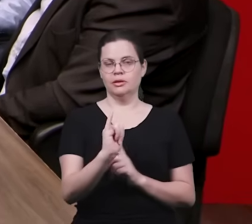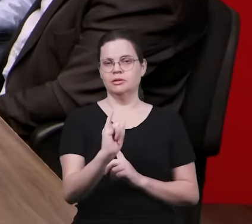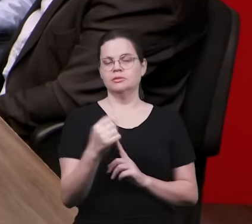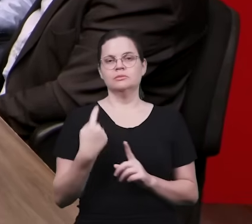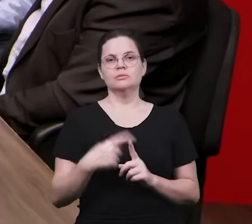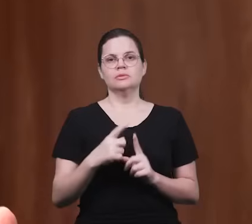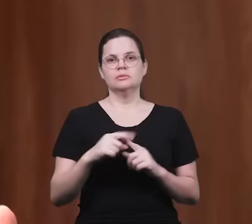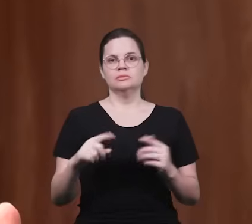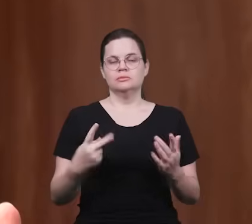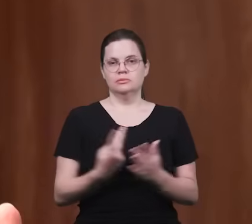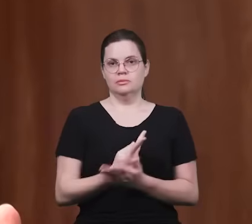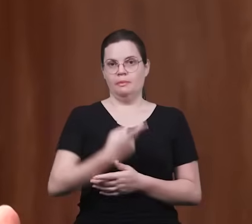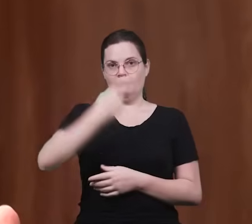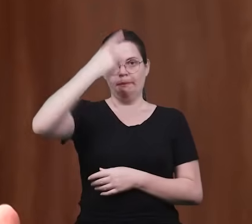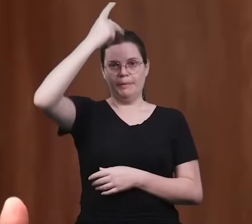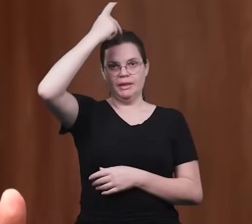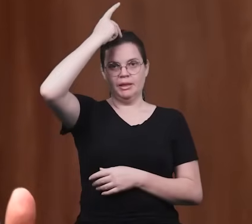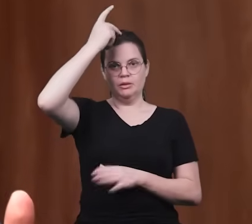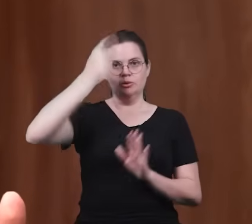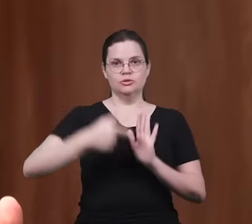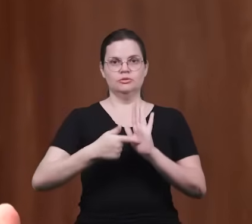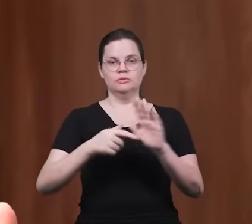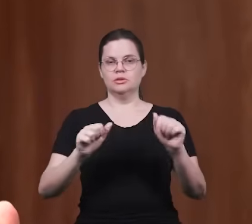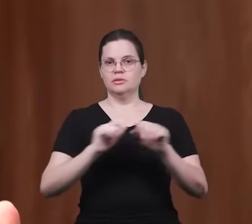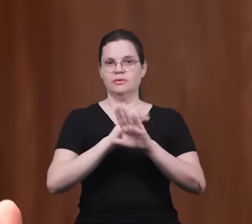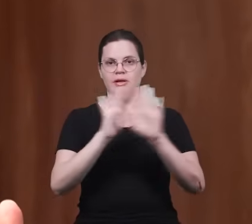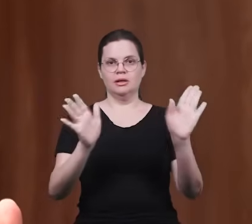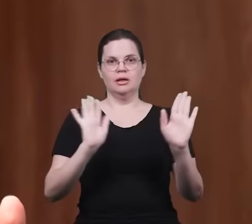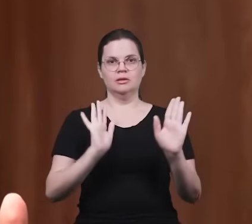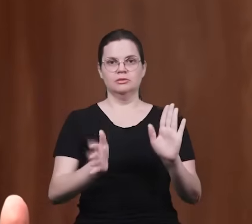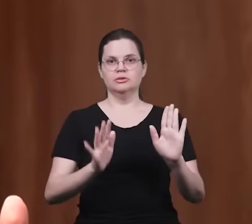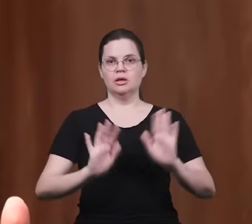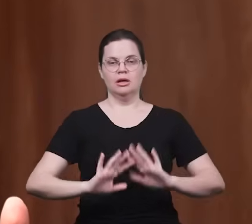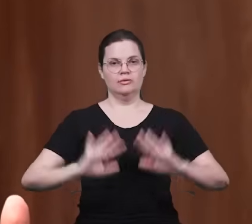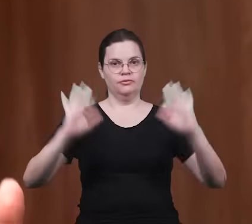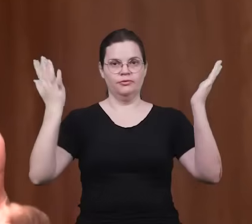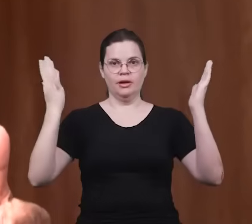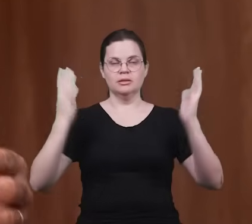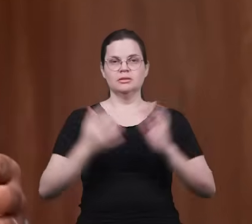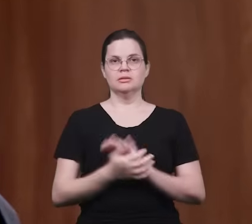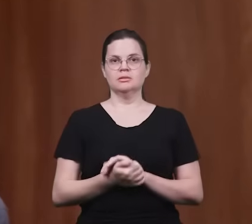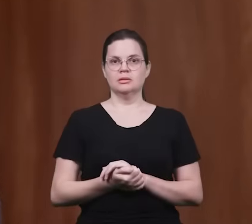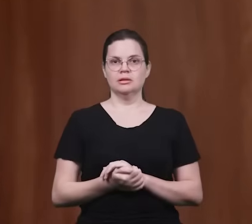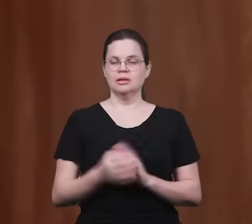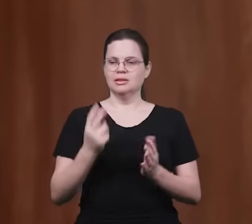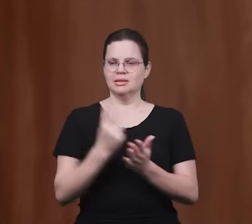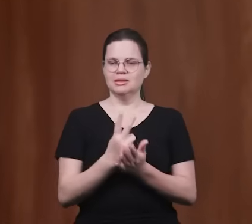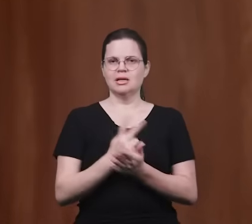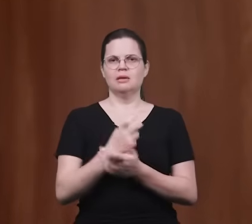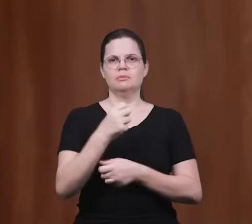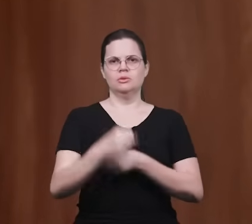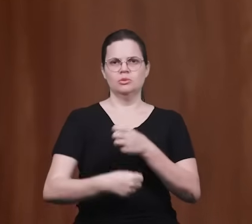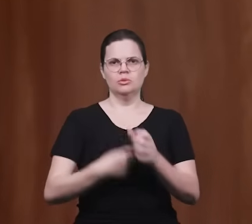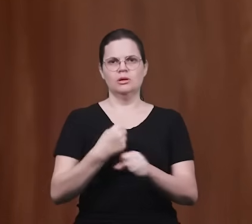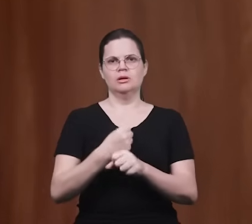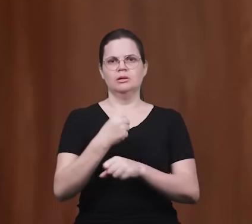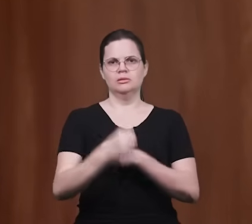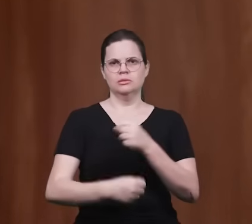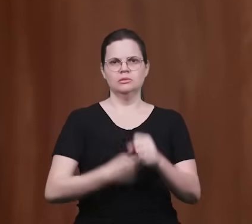porque o Pentecostes apontava para esse momento. A festa, que se repetia todos os